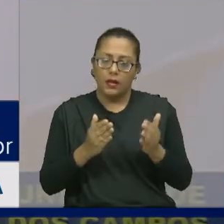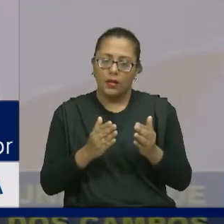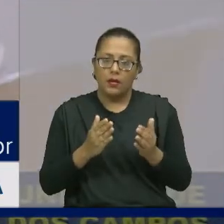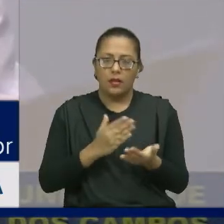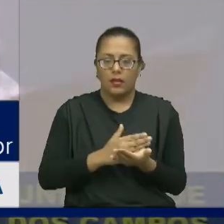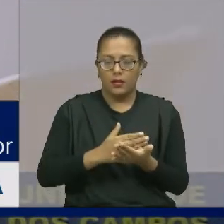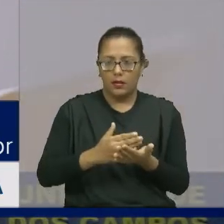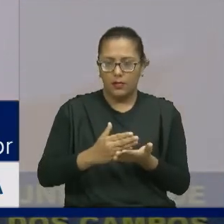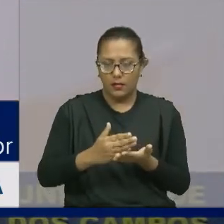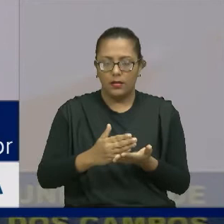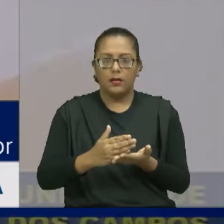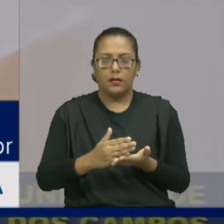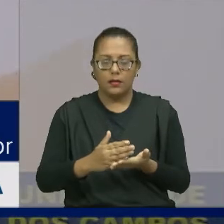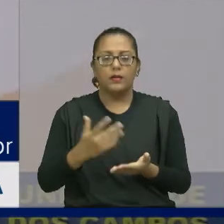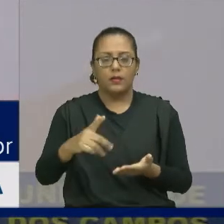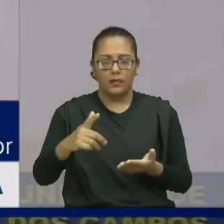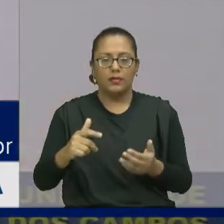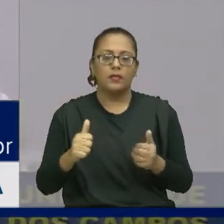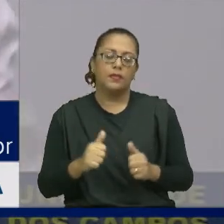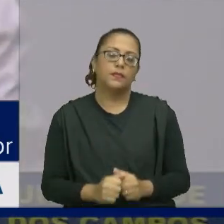à vontade, tá bom?